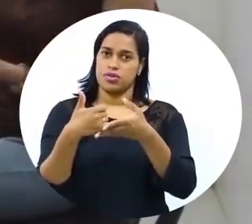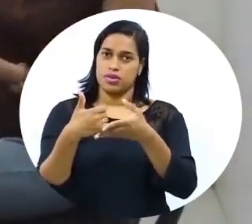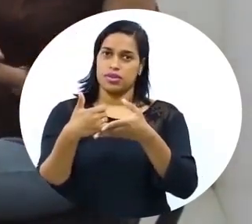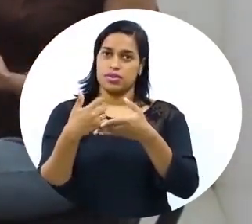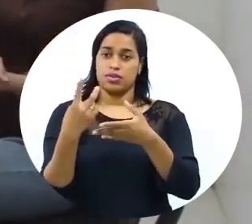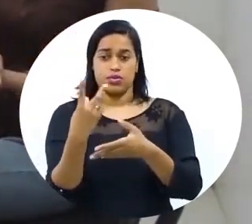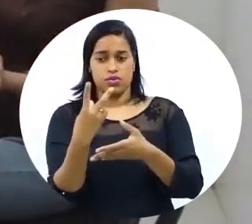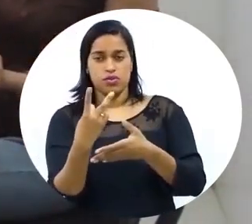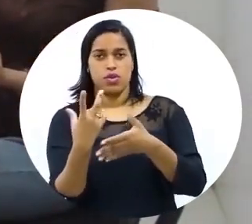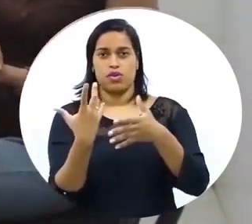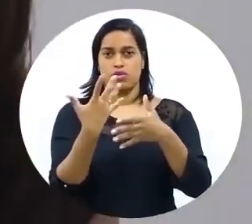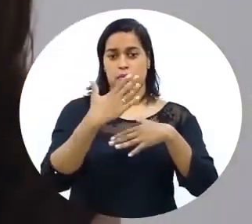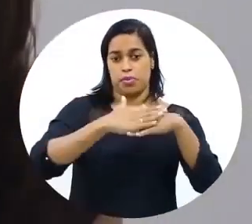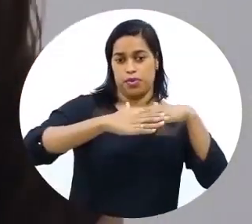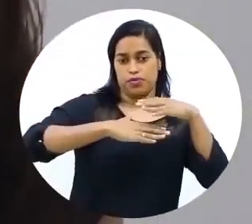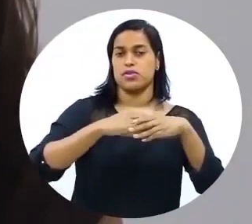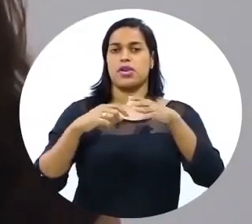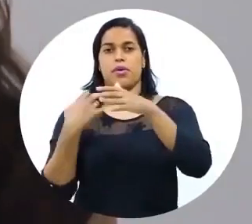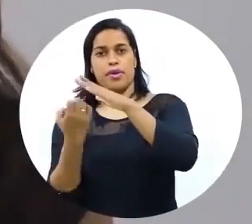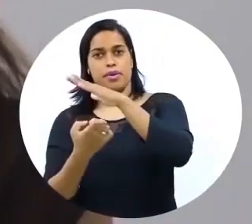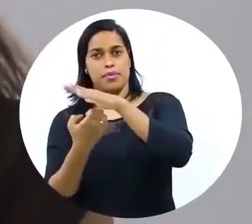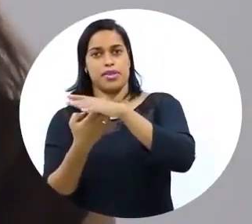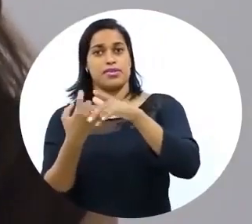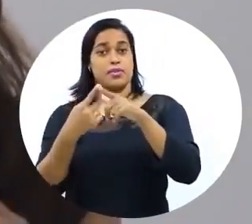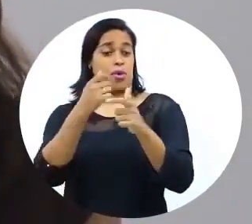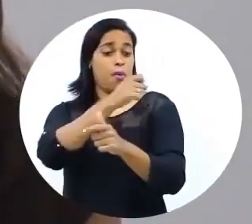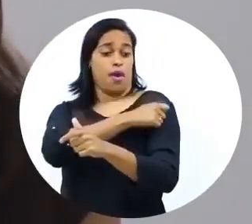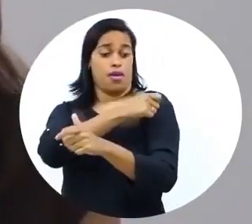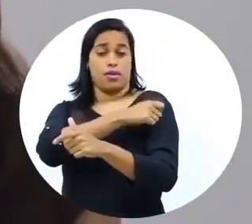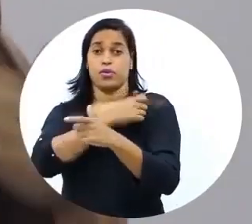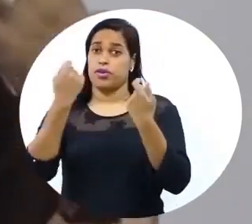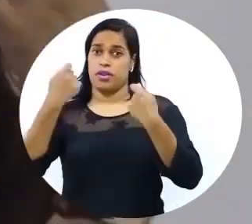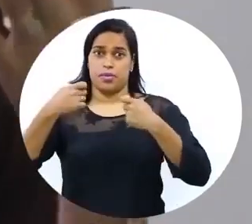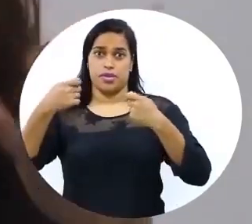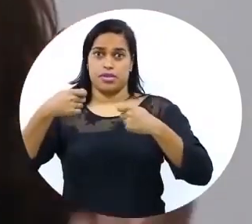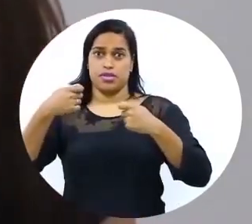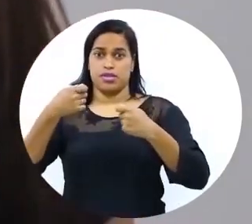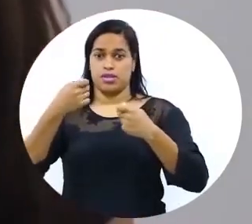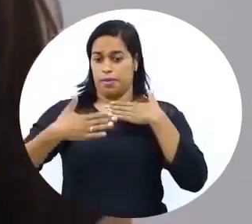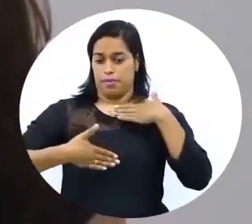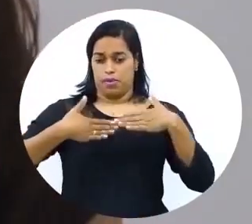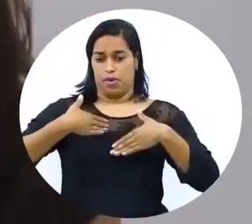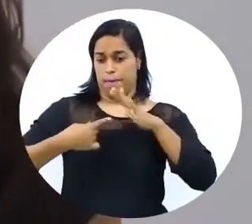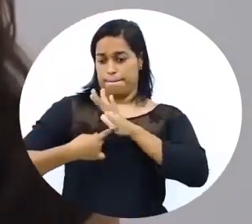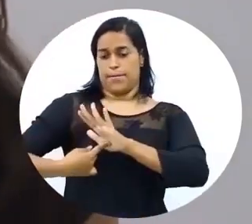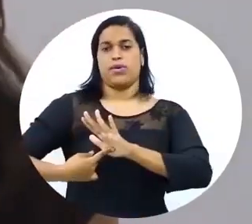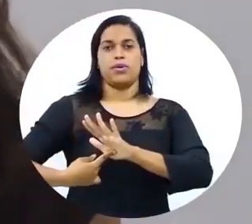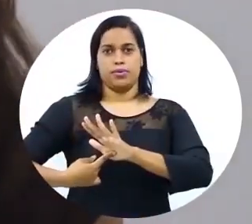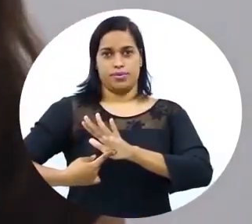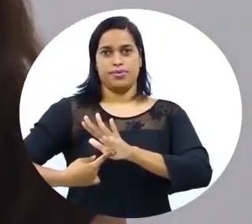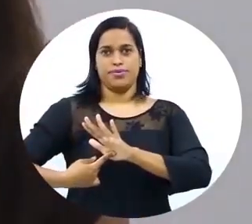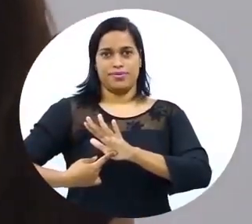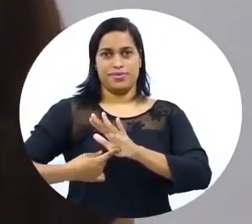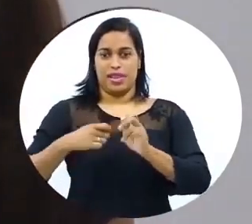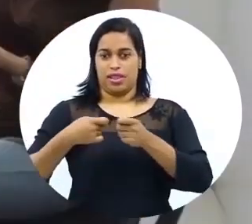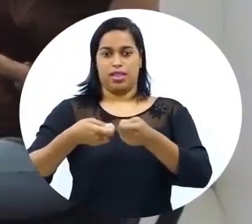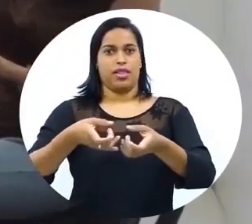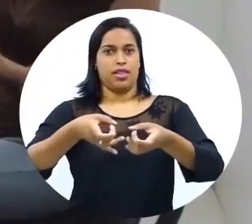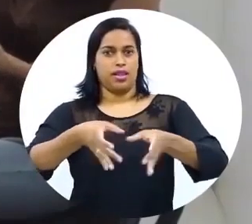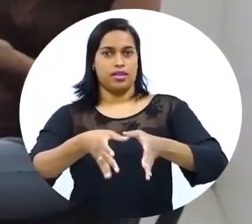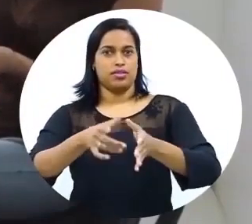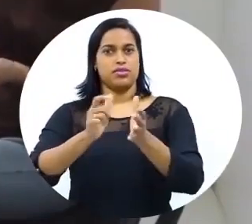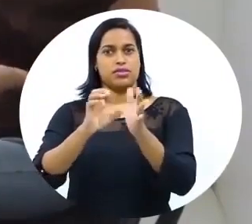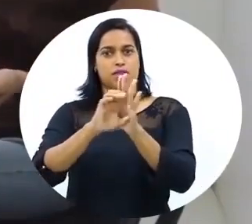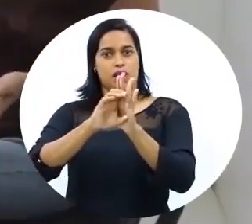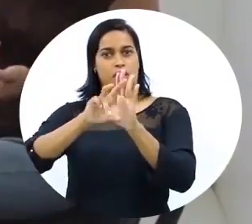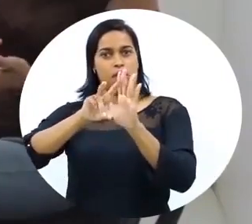âmbitos, né? Dos dois lados, porque o aluno não vai precisar mais lá ir fisicamente na empresa, deixar seu currículo em